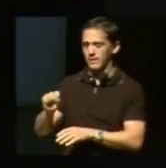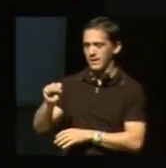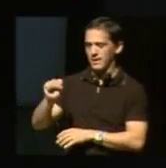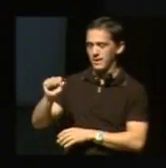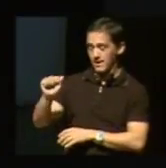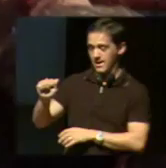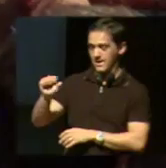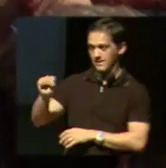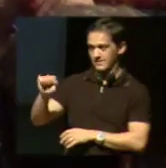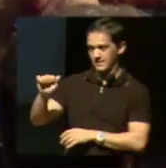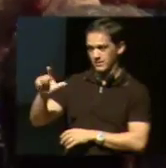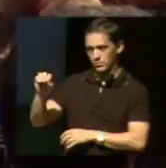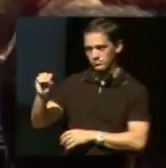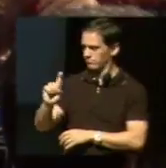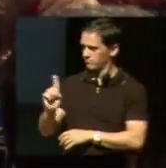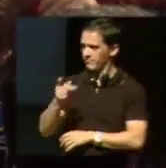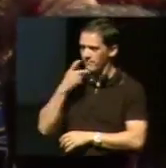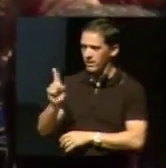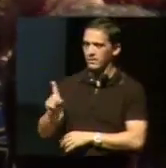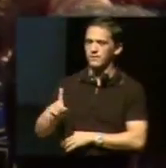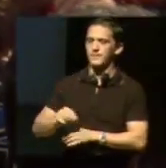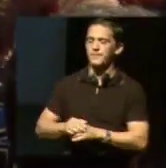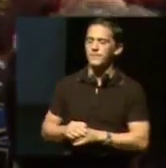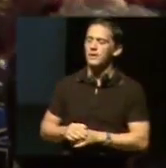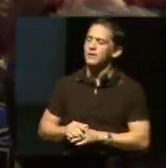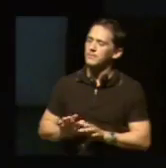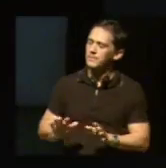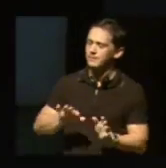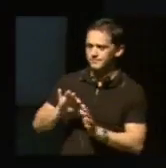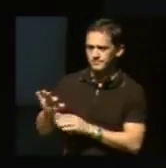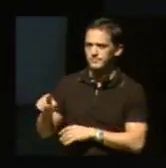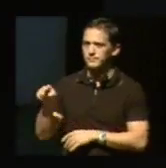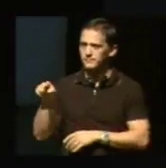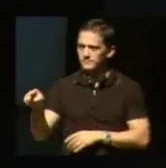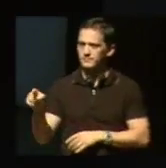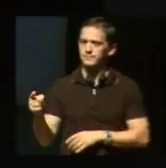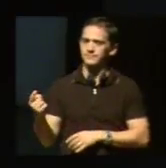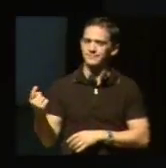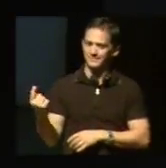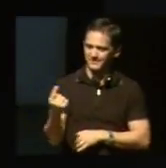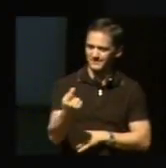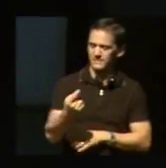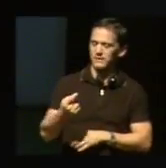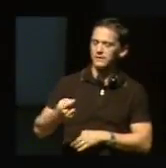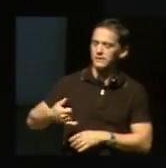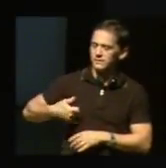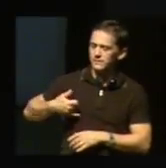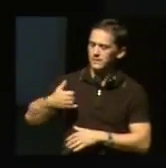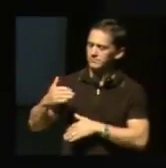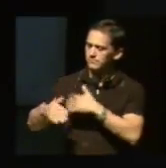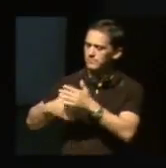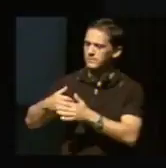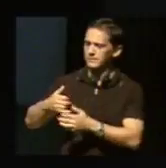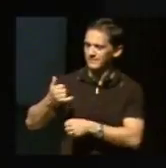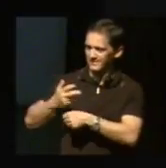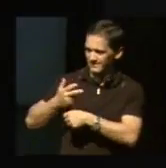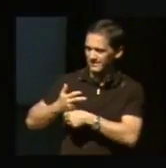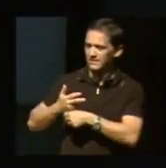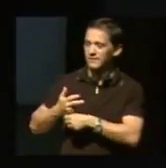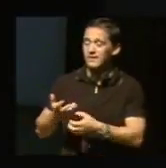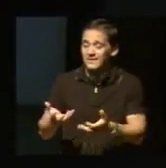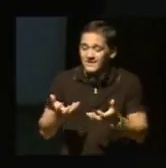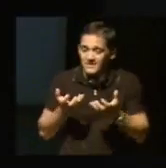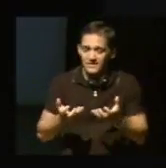essas pessoas, quando chegam nessa idade, wenn sie dieses Alter erreicht, muitas vezes procuram um trabalho. Suchen sie nach Arbeit. Querem uma atividade.